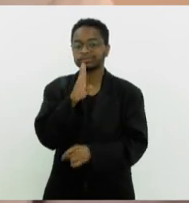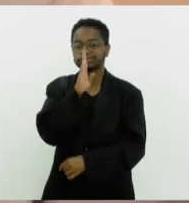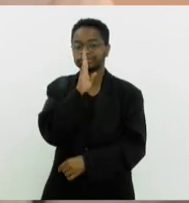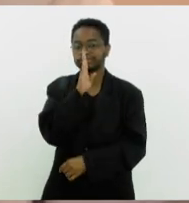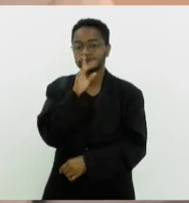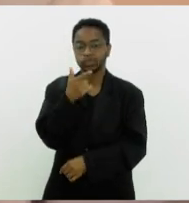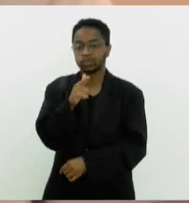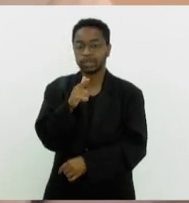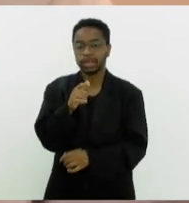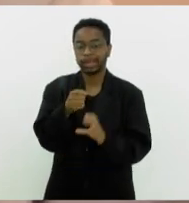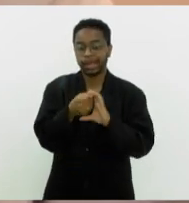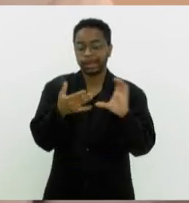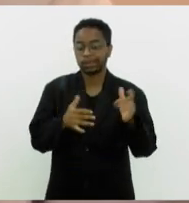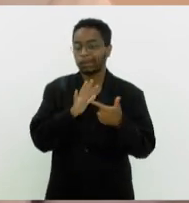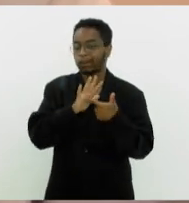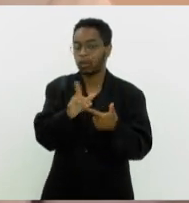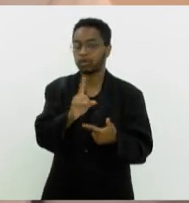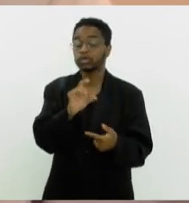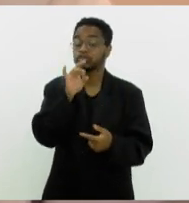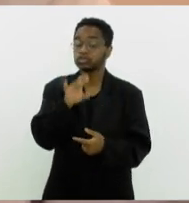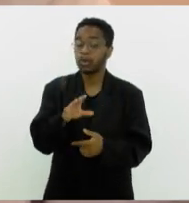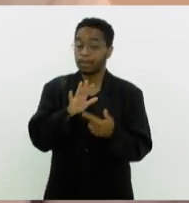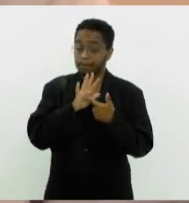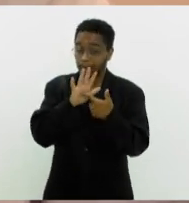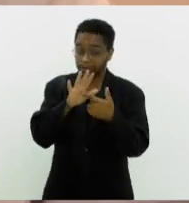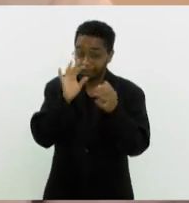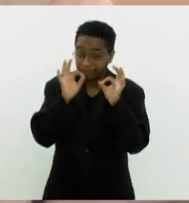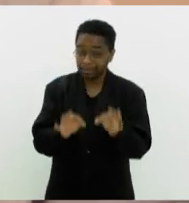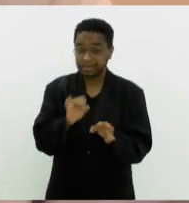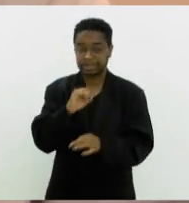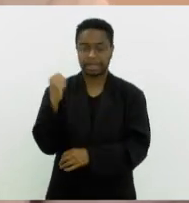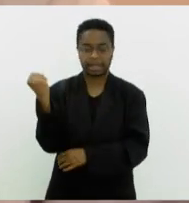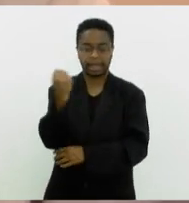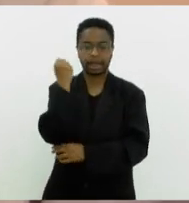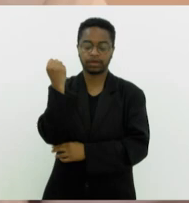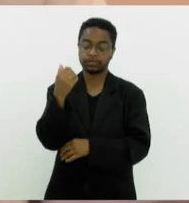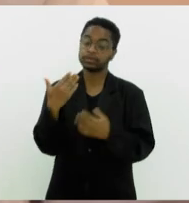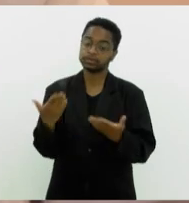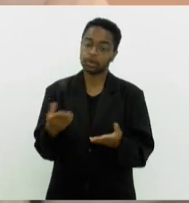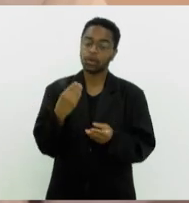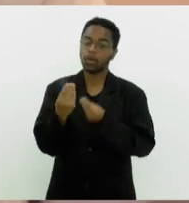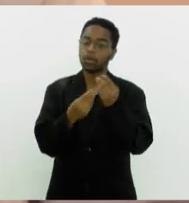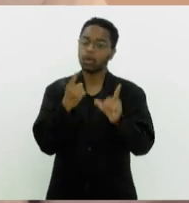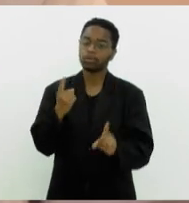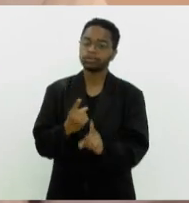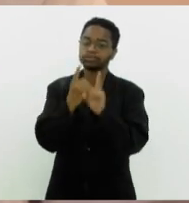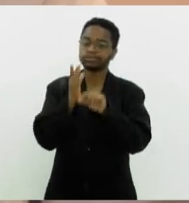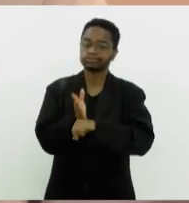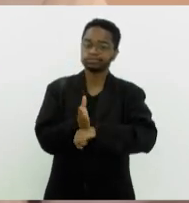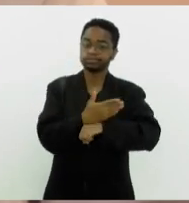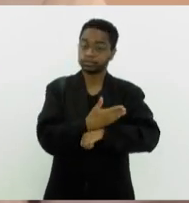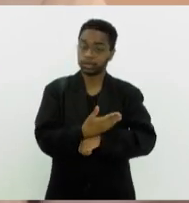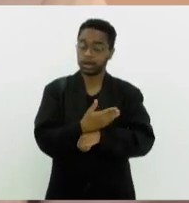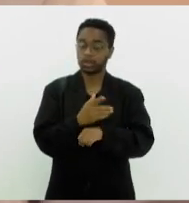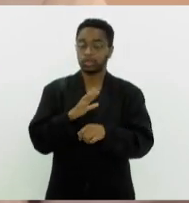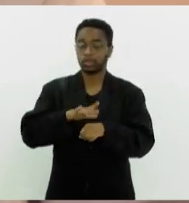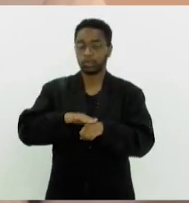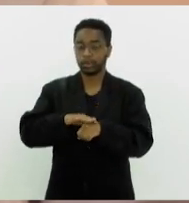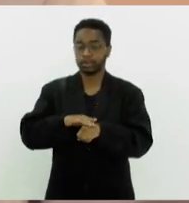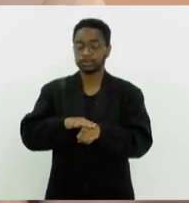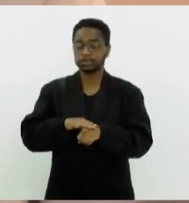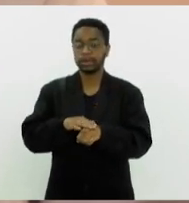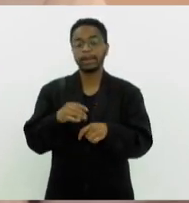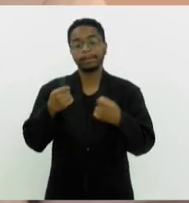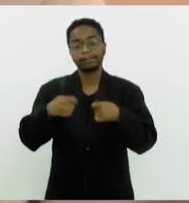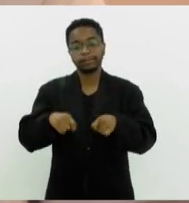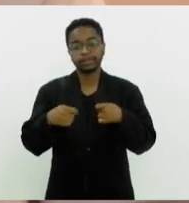algum sintoma quando ela já está nos estágios mais graves. Então, para você detectar mais precocemente a doença renal, a